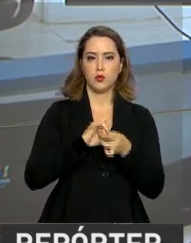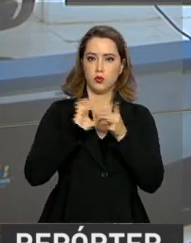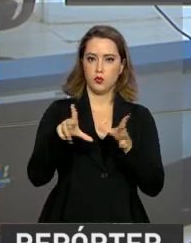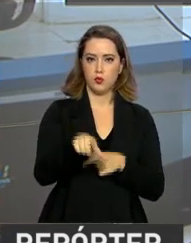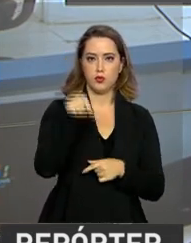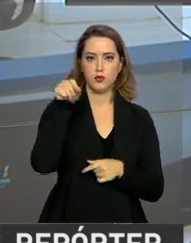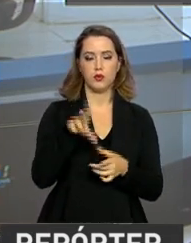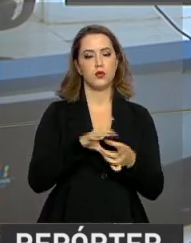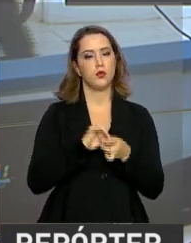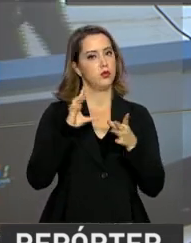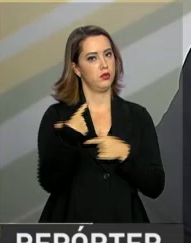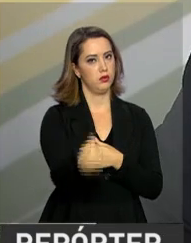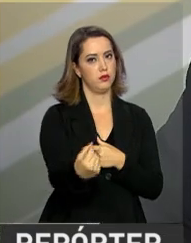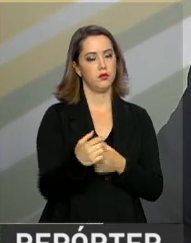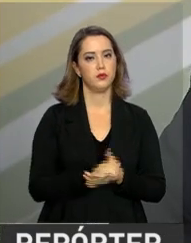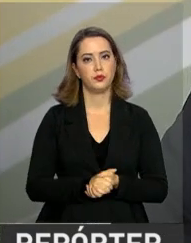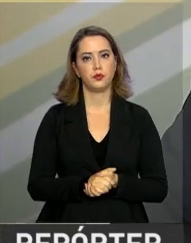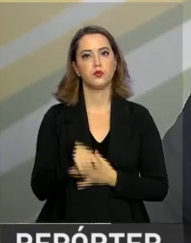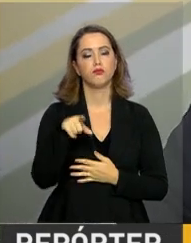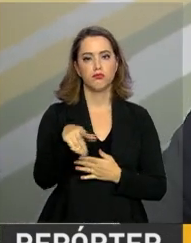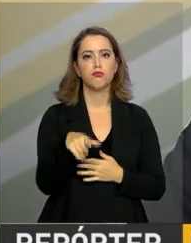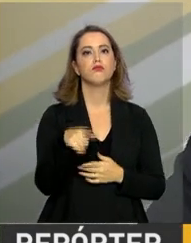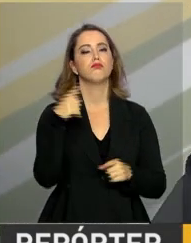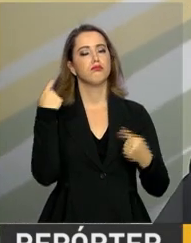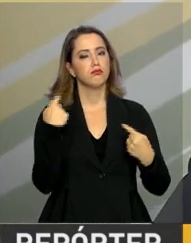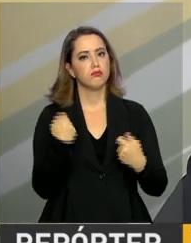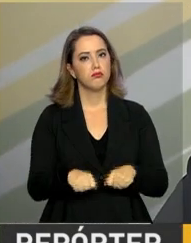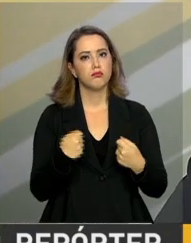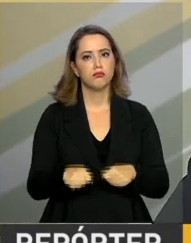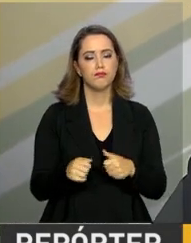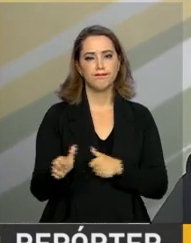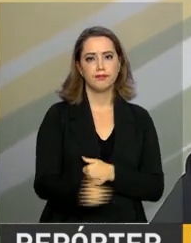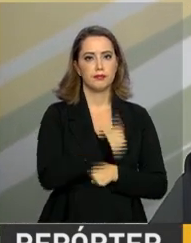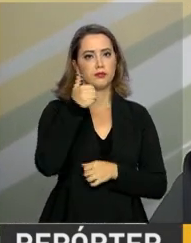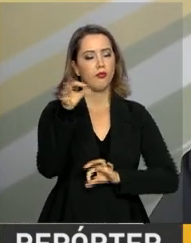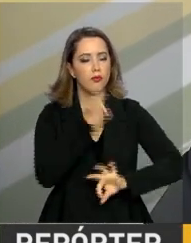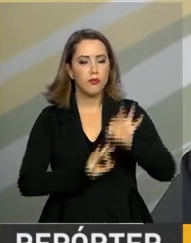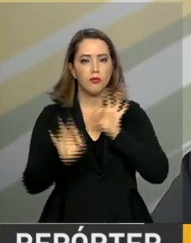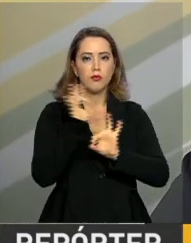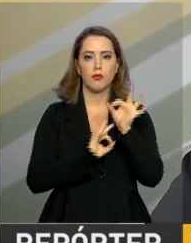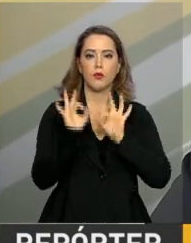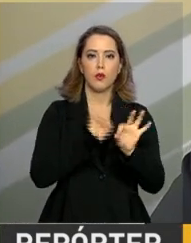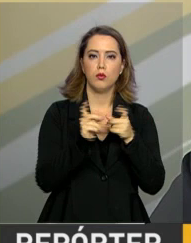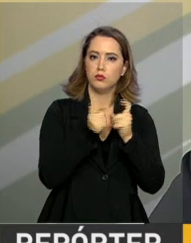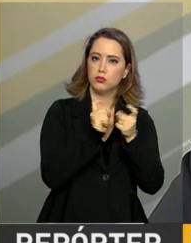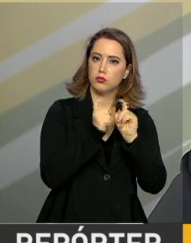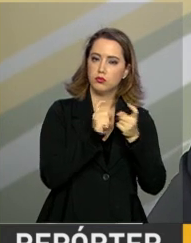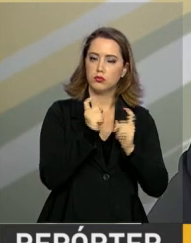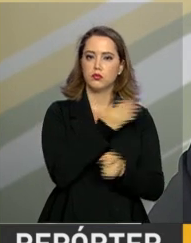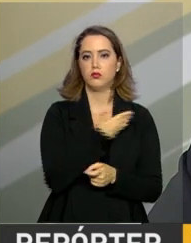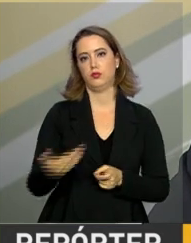gastos públicos. São medidas voltadas para uma melhor organização da administração